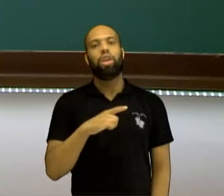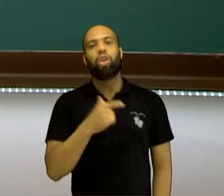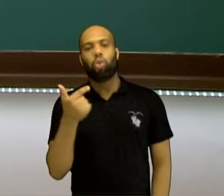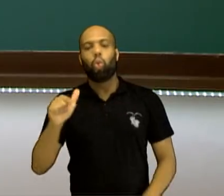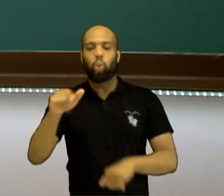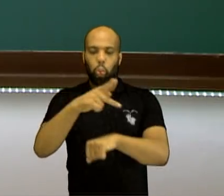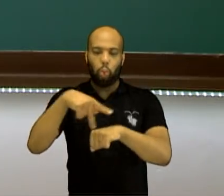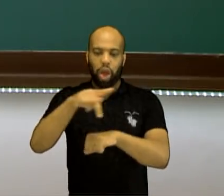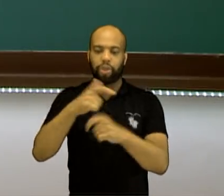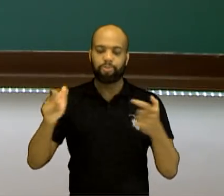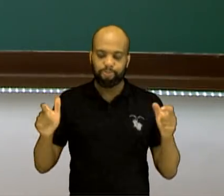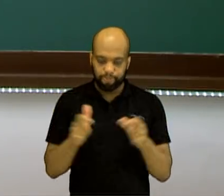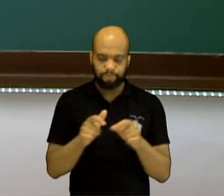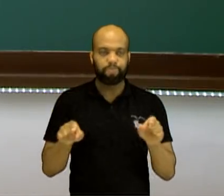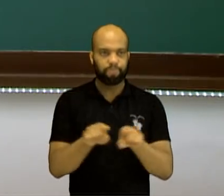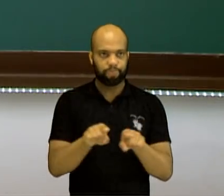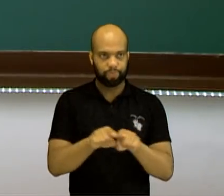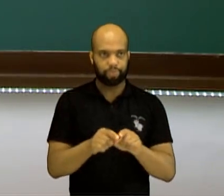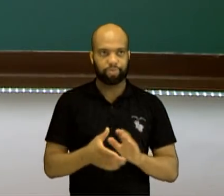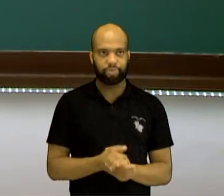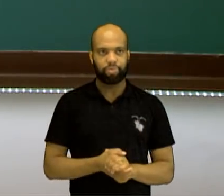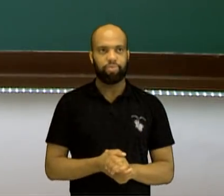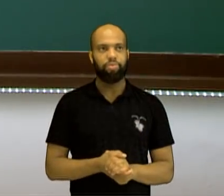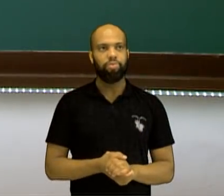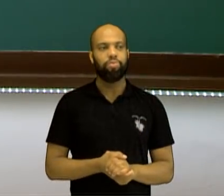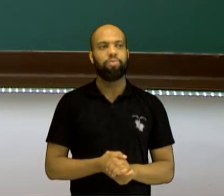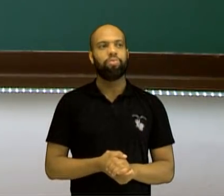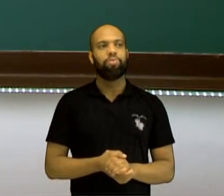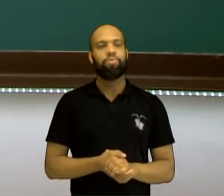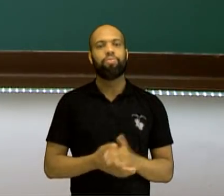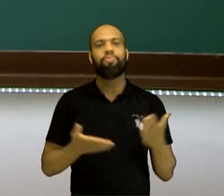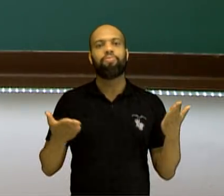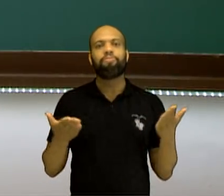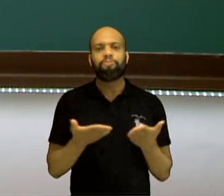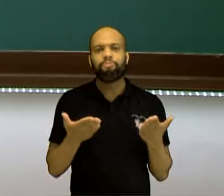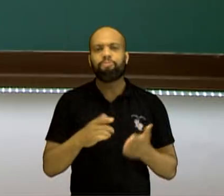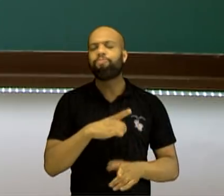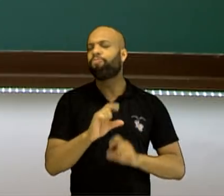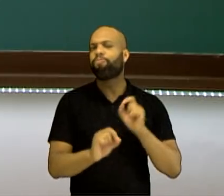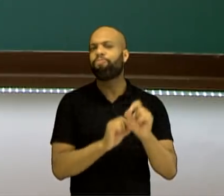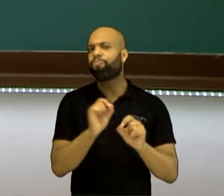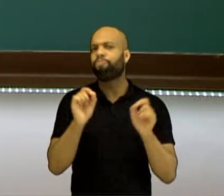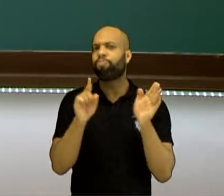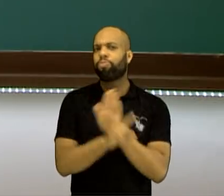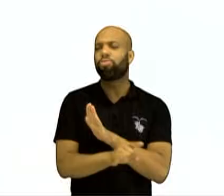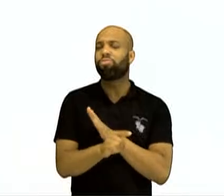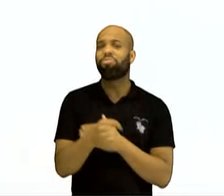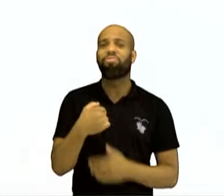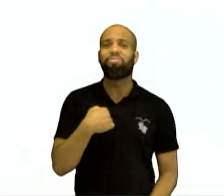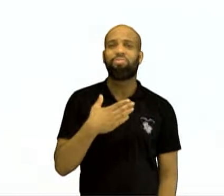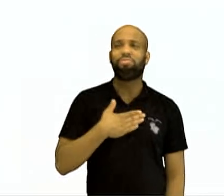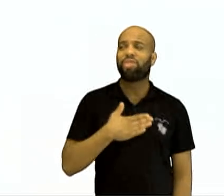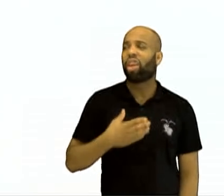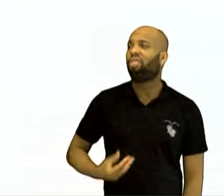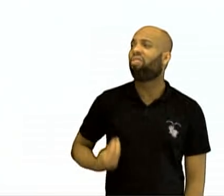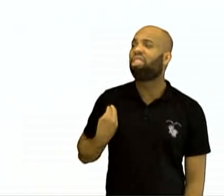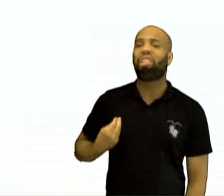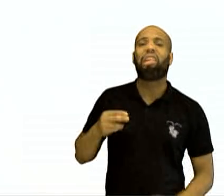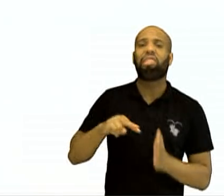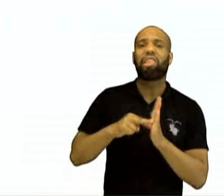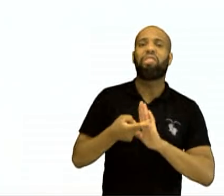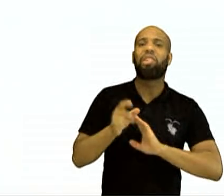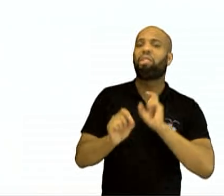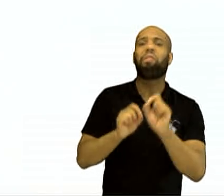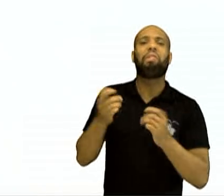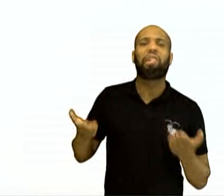países também. E aí vem aquela grande questão, e o que eu tenho com isso?